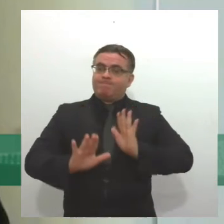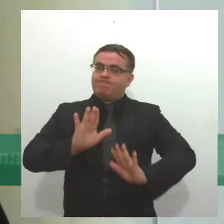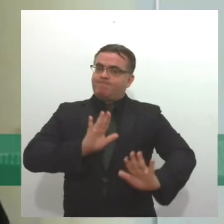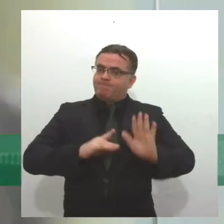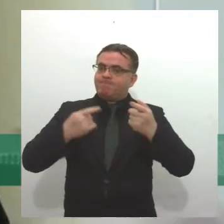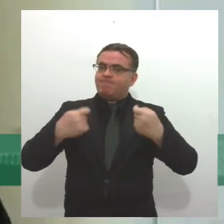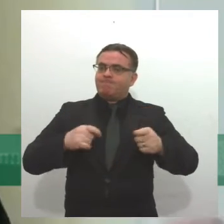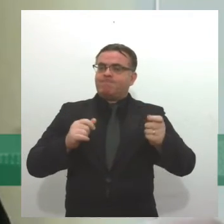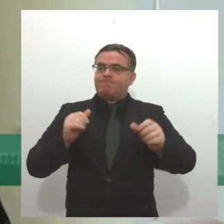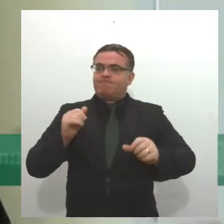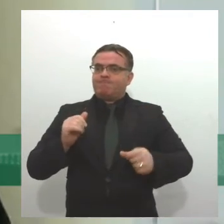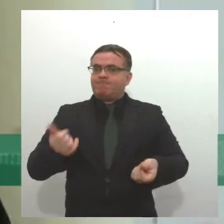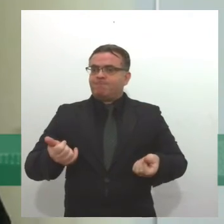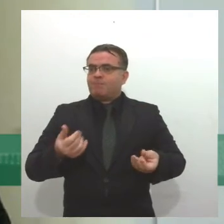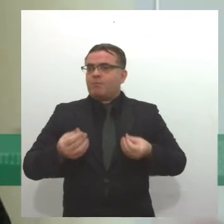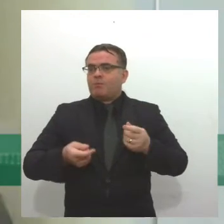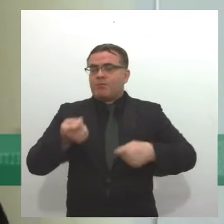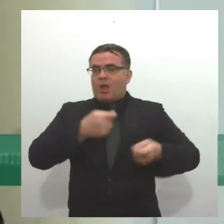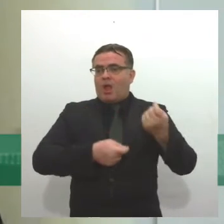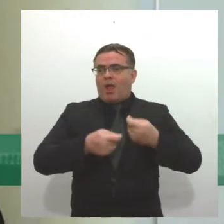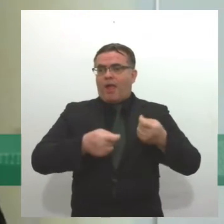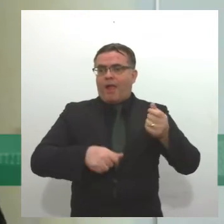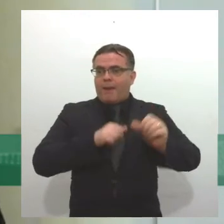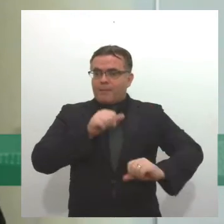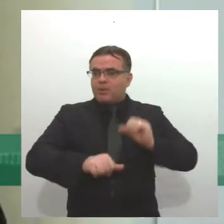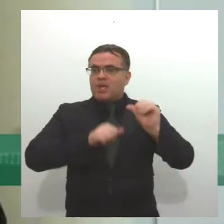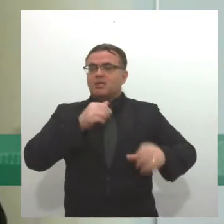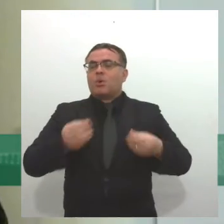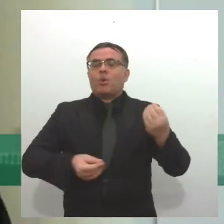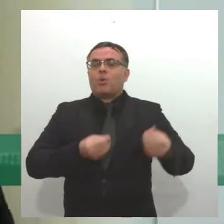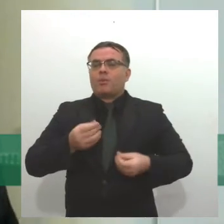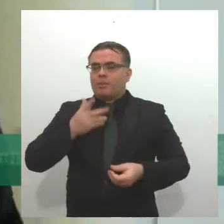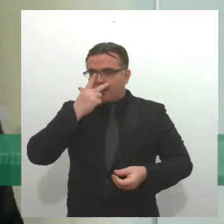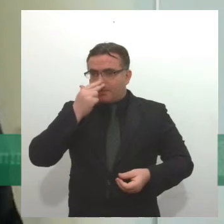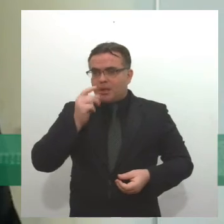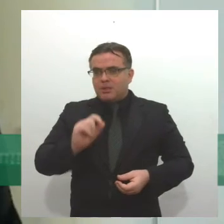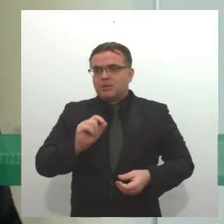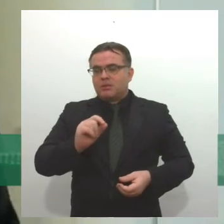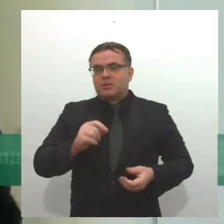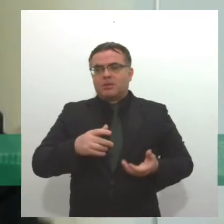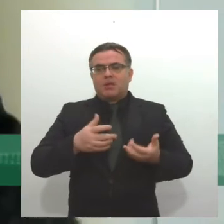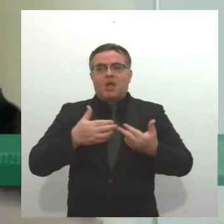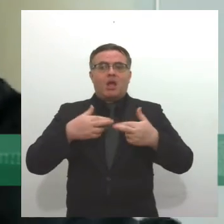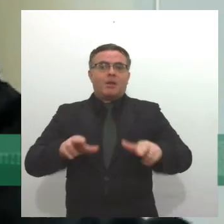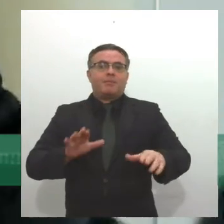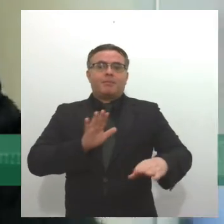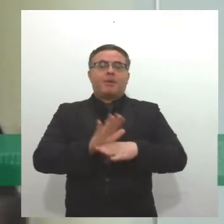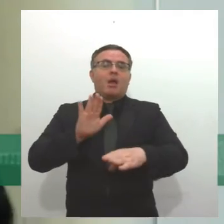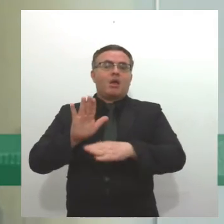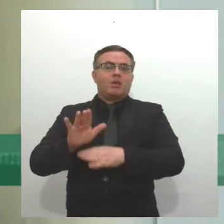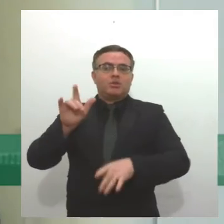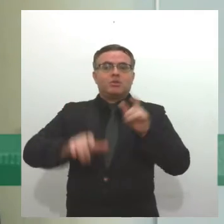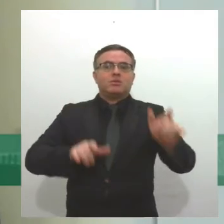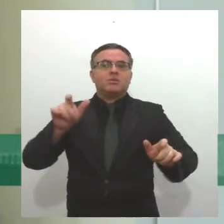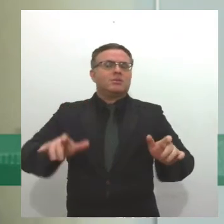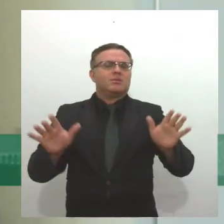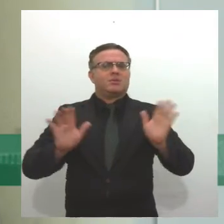não transformar a reforma administrativa em mera decisão para beneficiar nomeações,